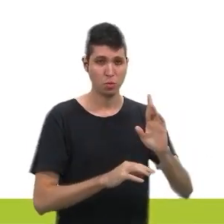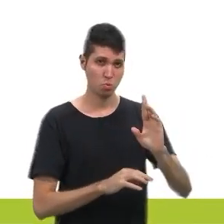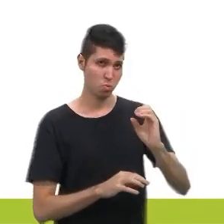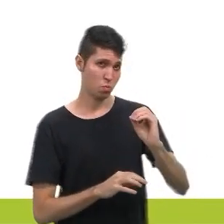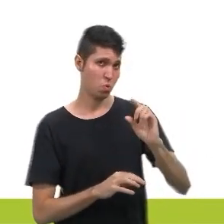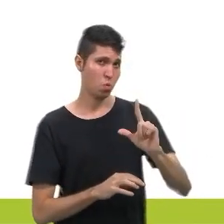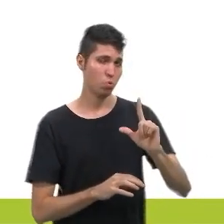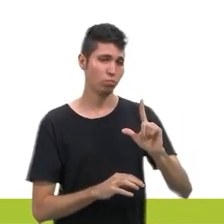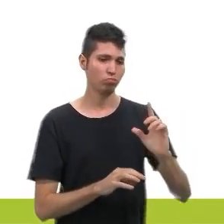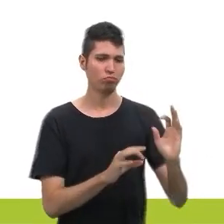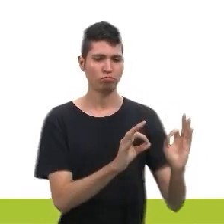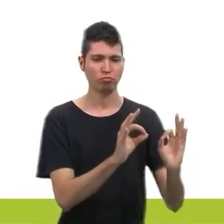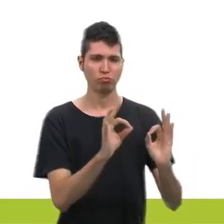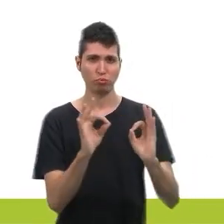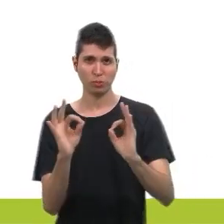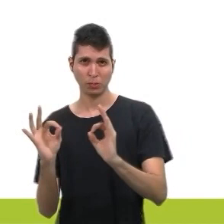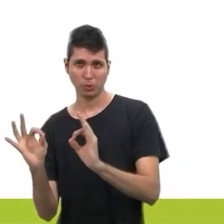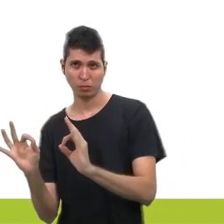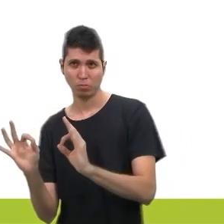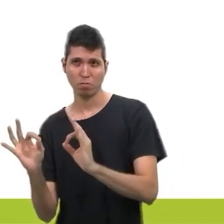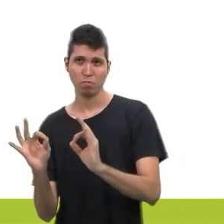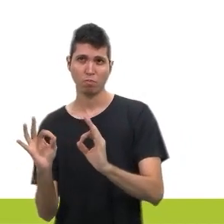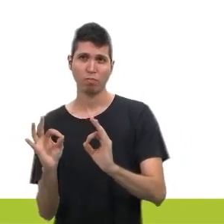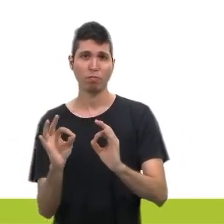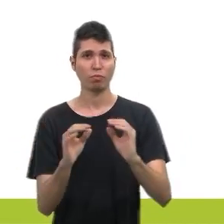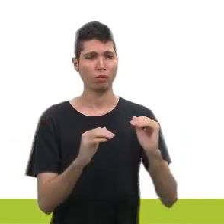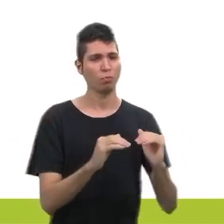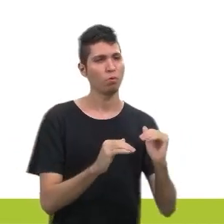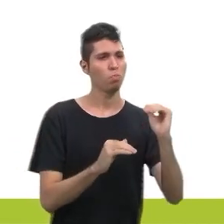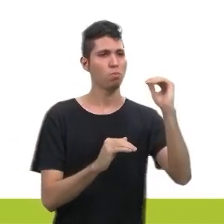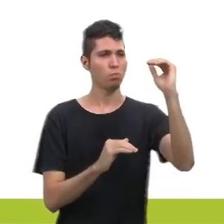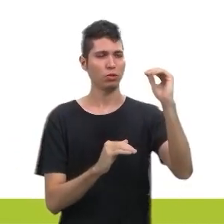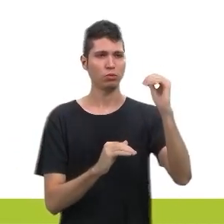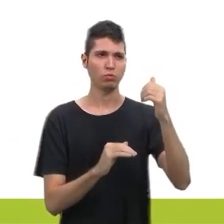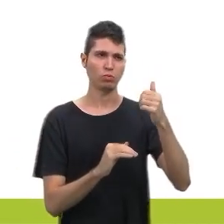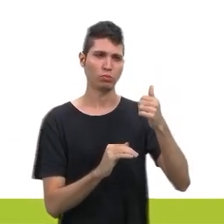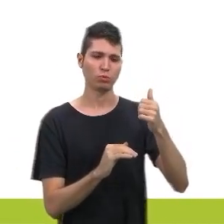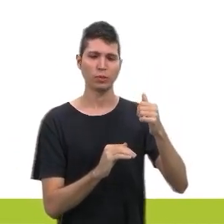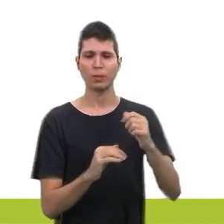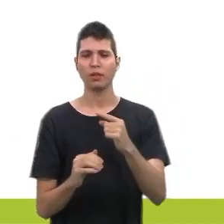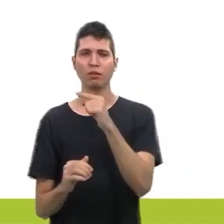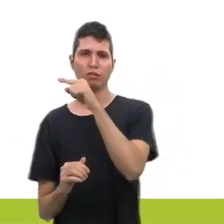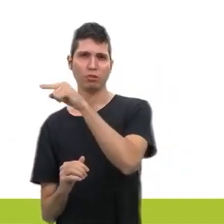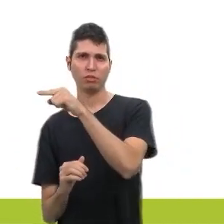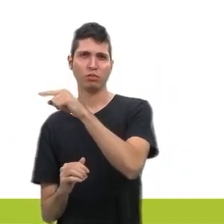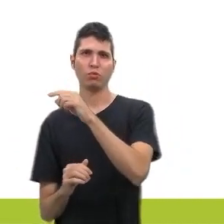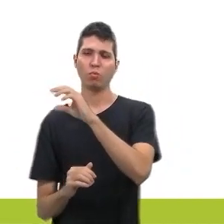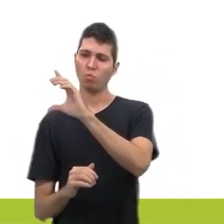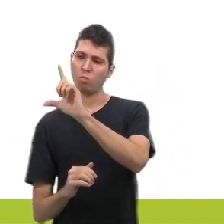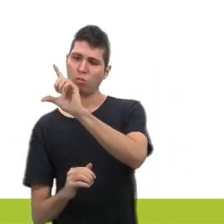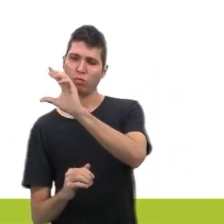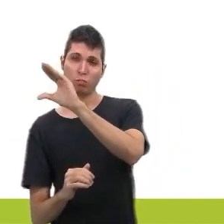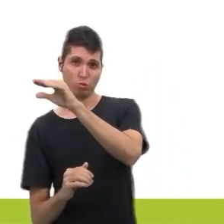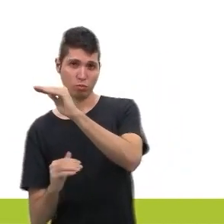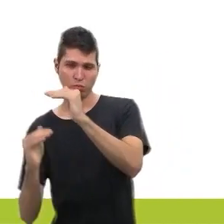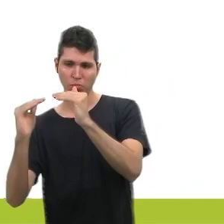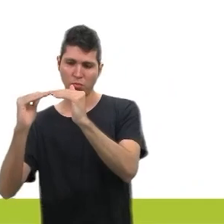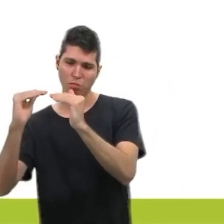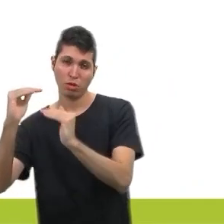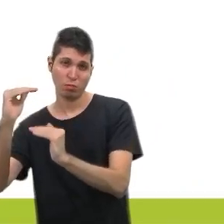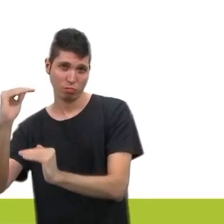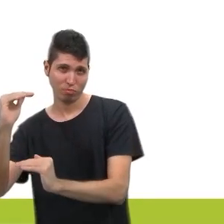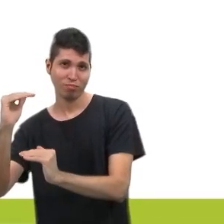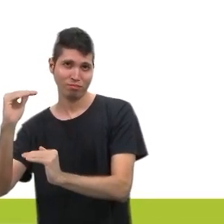bom? A gente tem aqui ó, o maior, né? Você tem um menor, de olho nessa dica, tá? Você tem um maior e tem um menor.